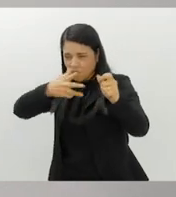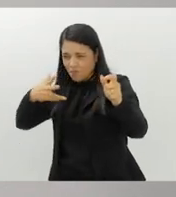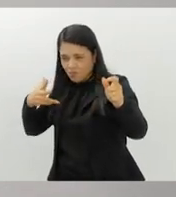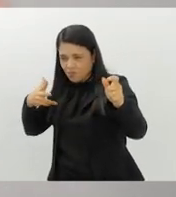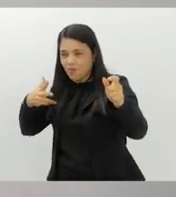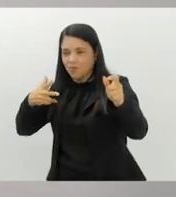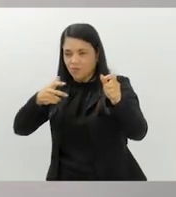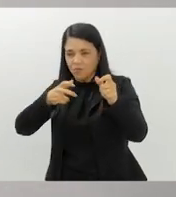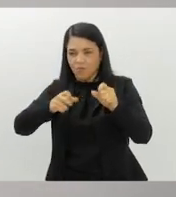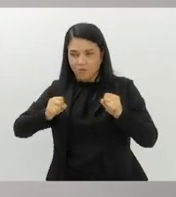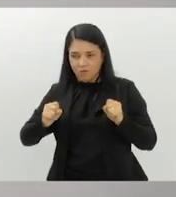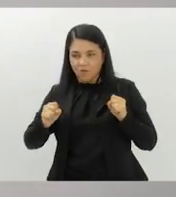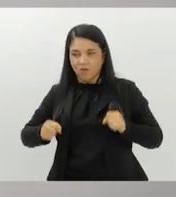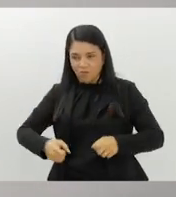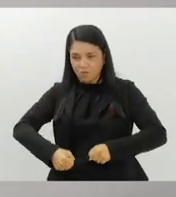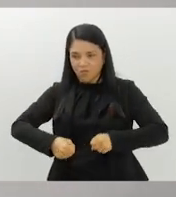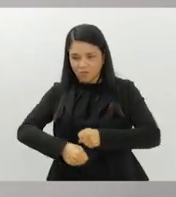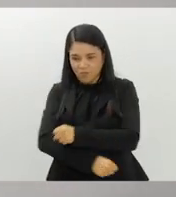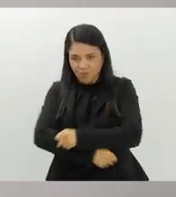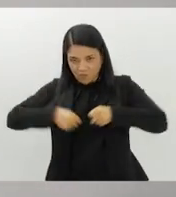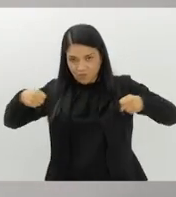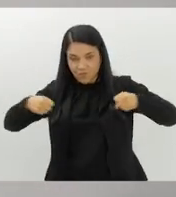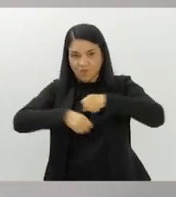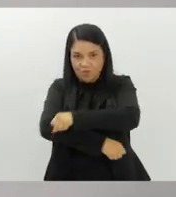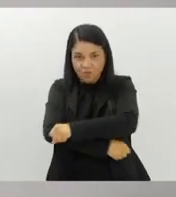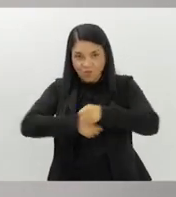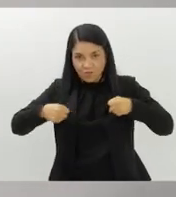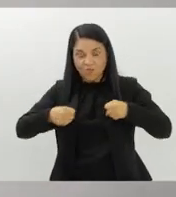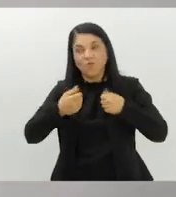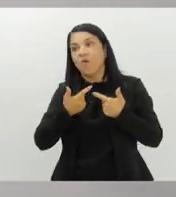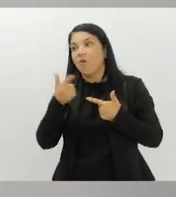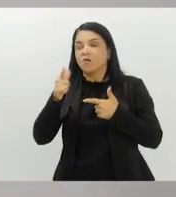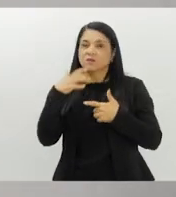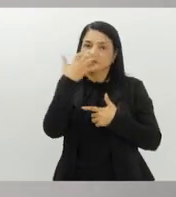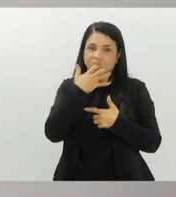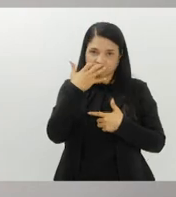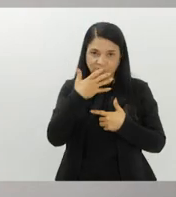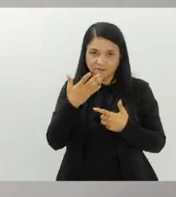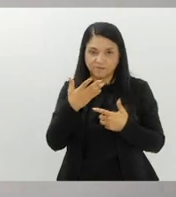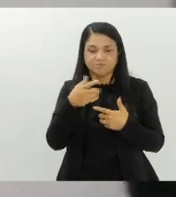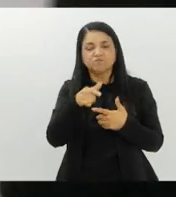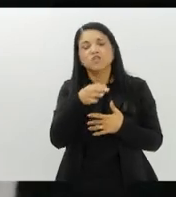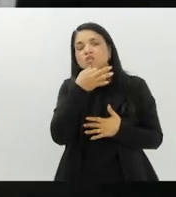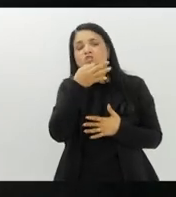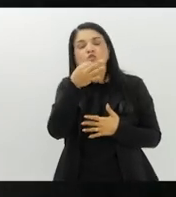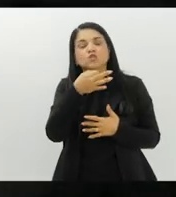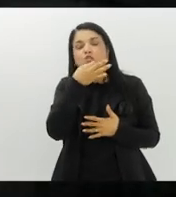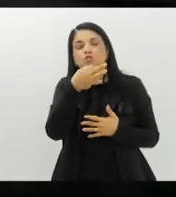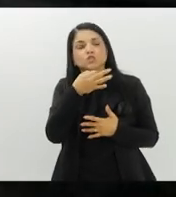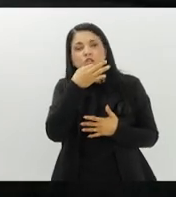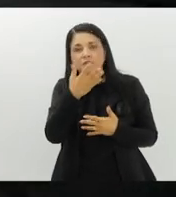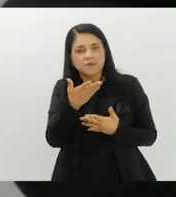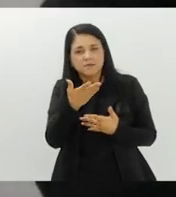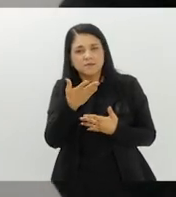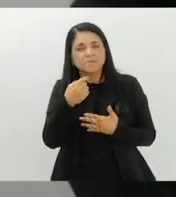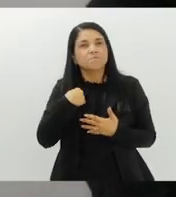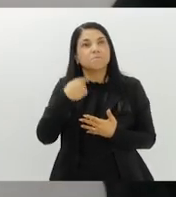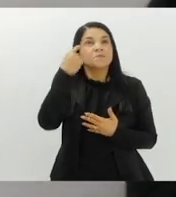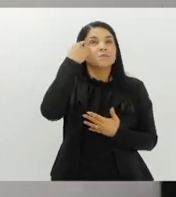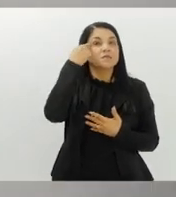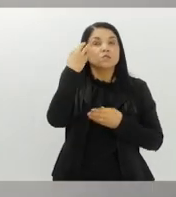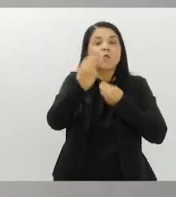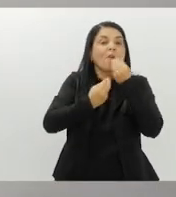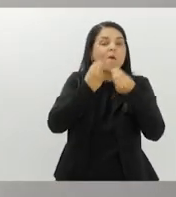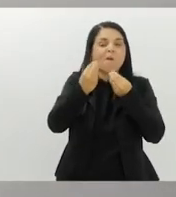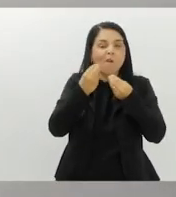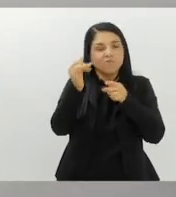Ogum Apô, dando exemplo, né? Como que o senhor poderia nos sugerir? Aí é uma pergunta mesmo, pensando como que a gente